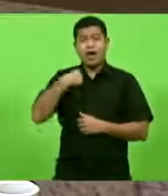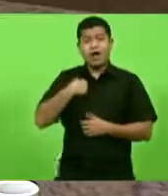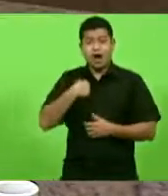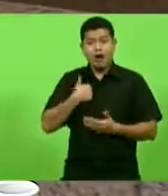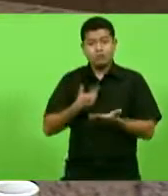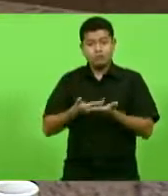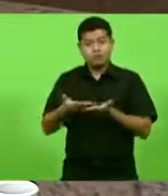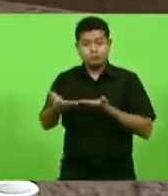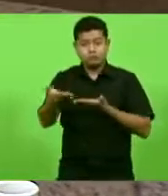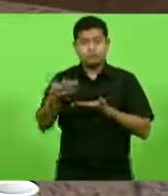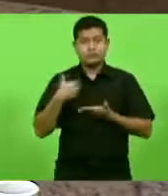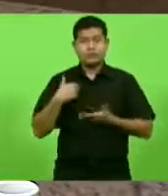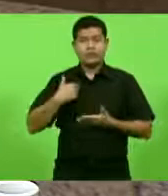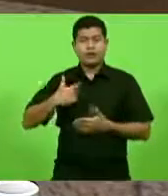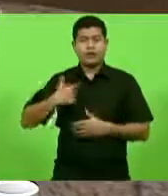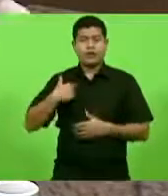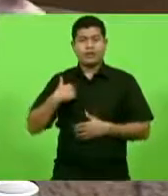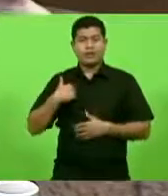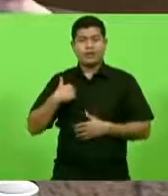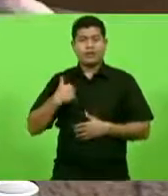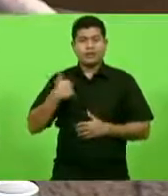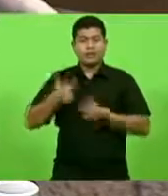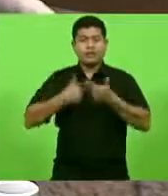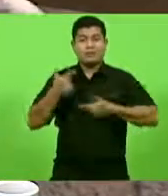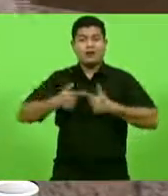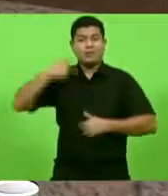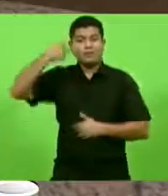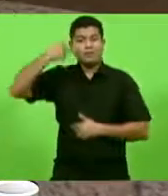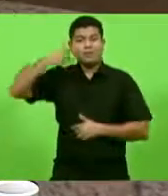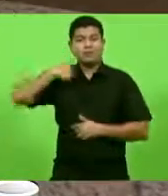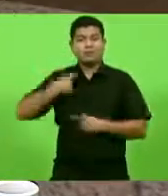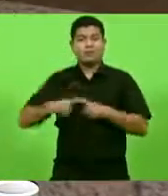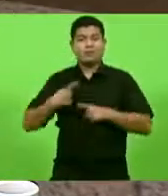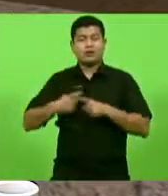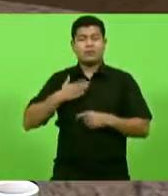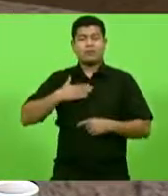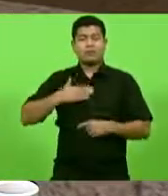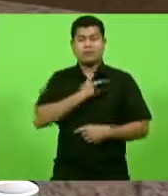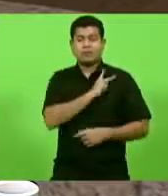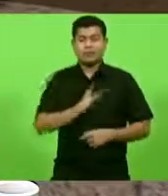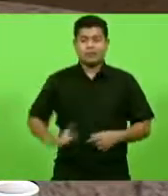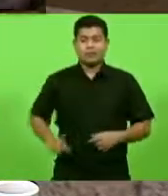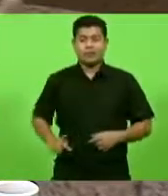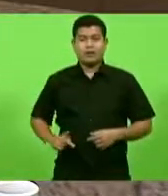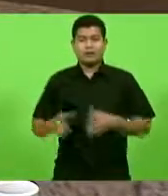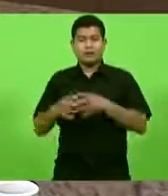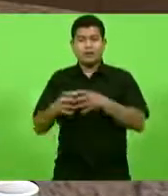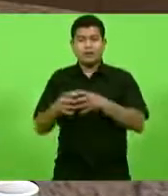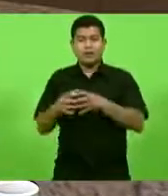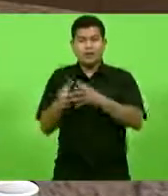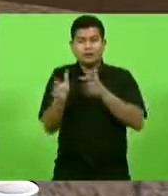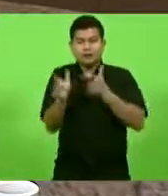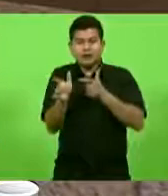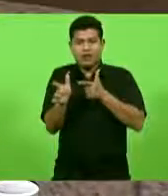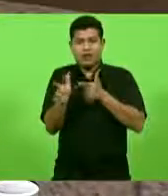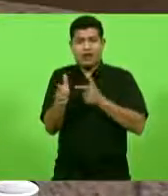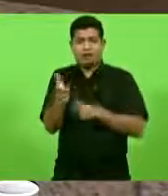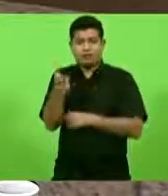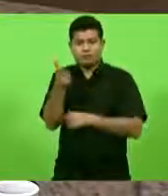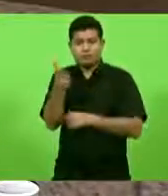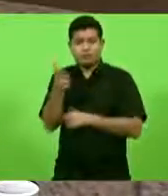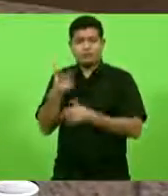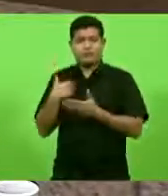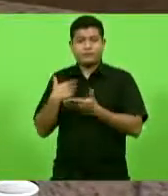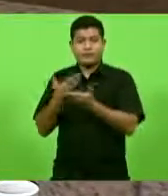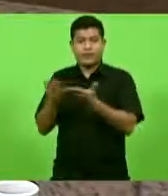trajetória, a minha vida política, porque o meu pai era presidente de um clube de caça e tiro, o deputado Alba conhece, que fica na beira da BR-470, num